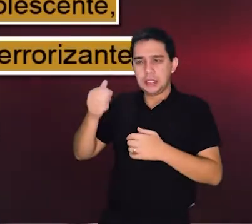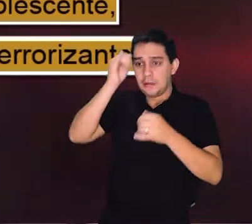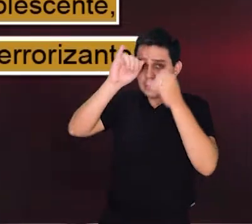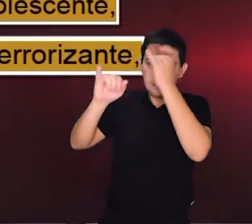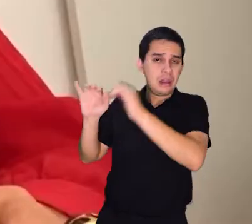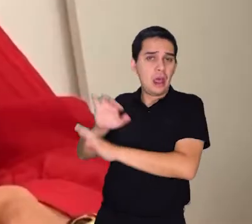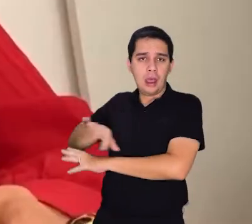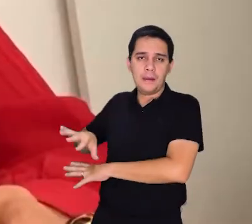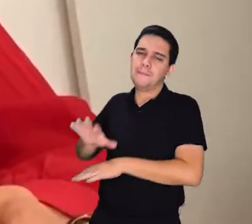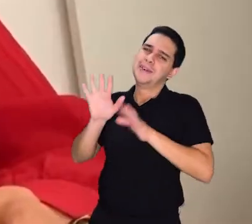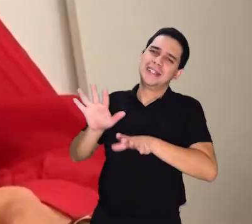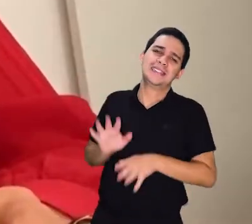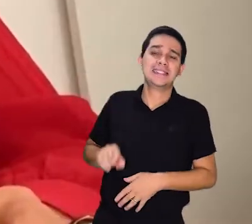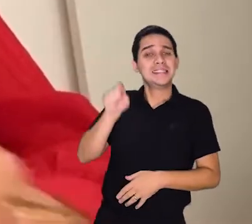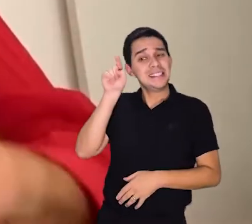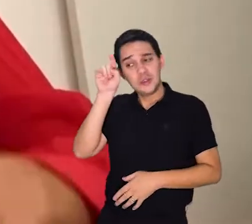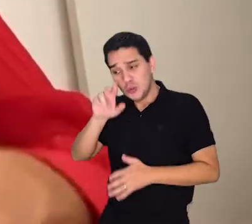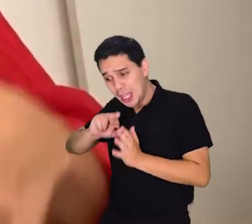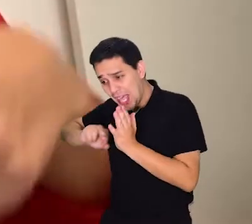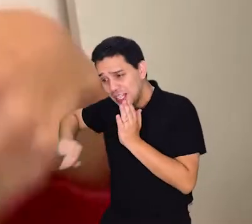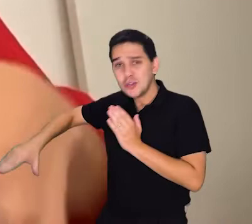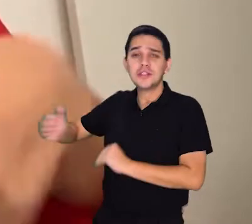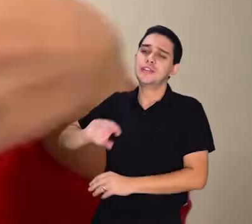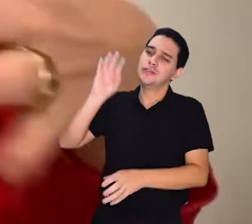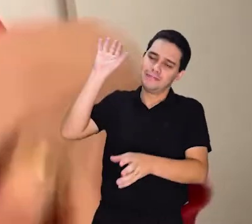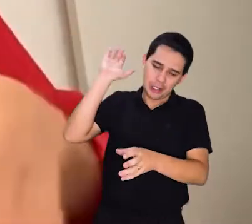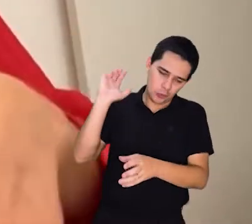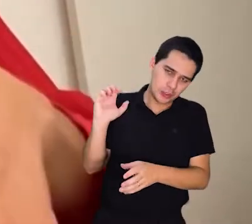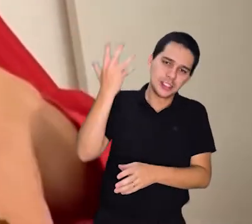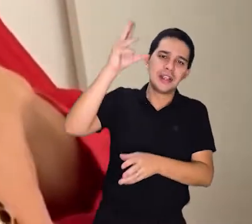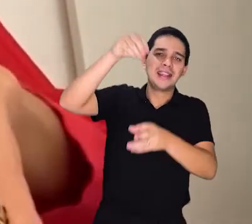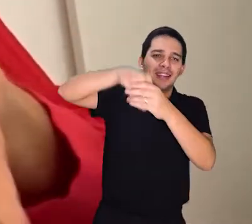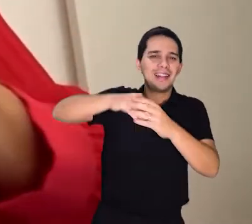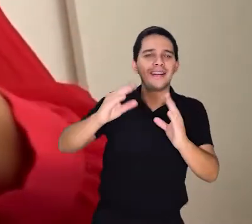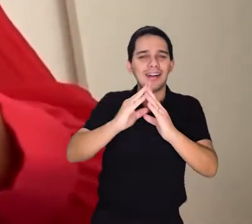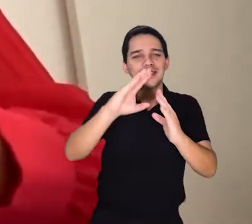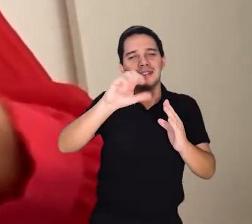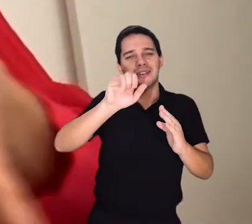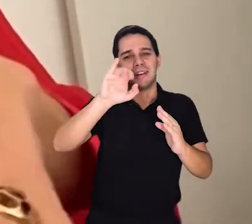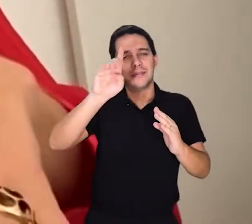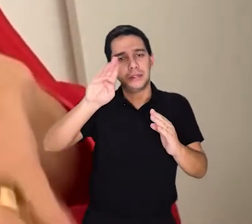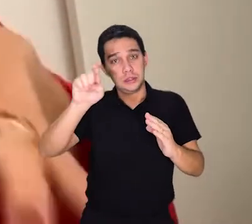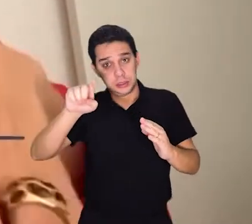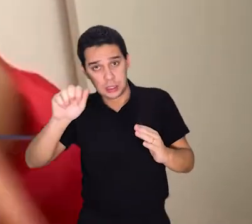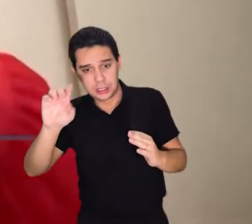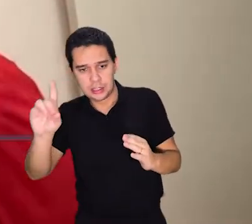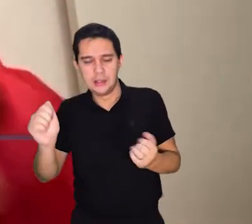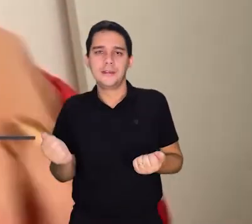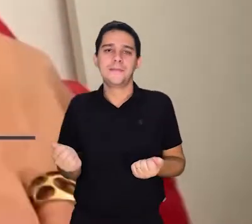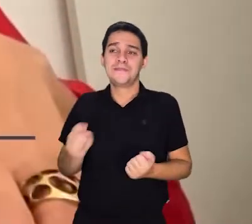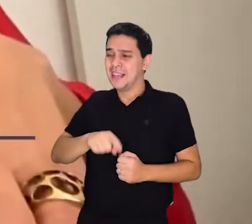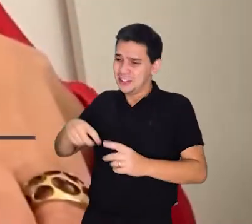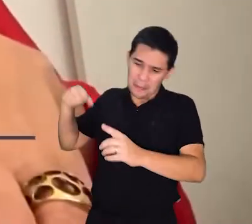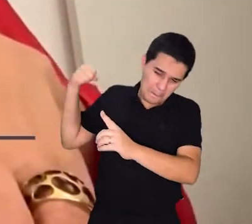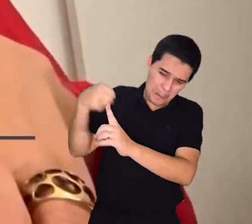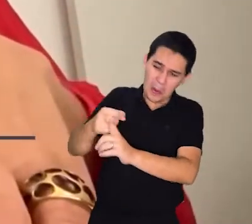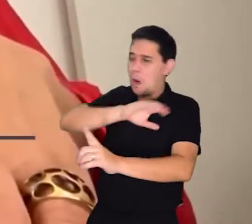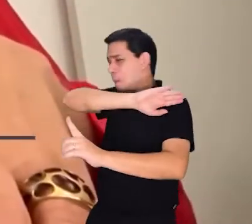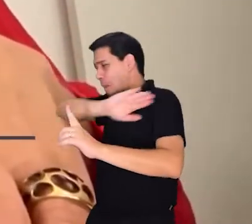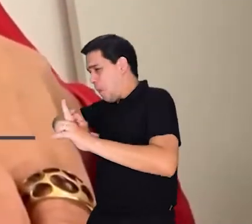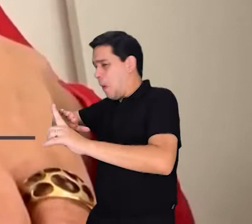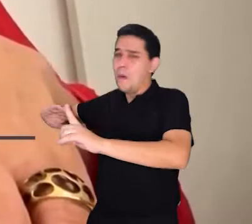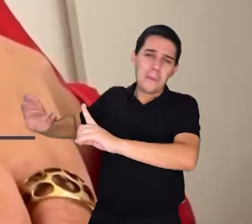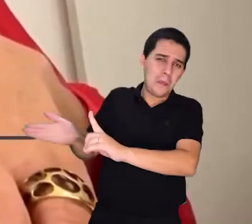que aconteceu na unidade, né? Na medida em que eles foram agredidos, eles foram colocados só com as roupas íntimas